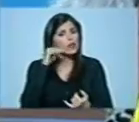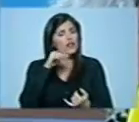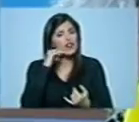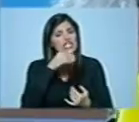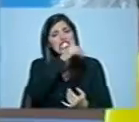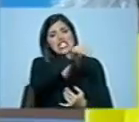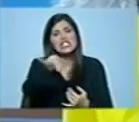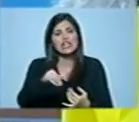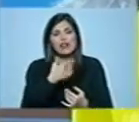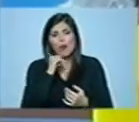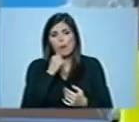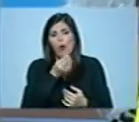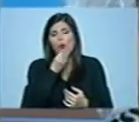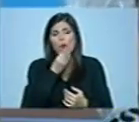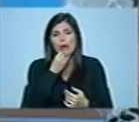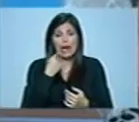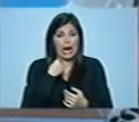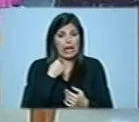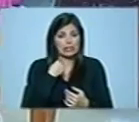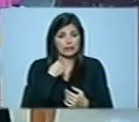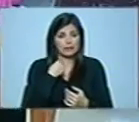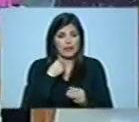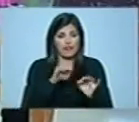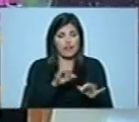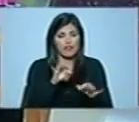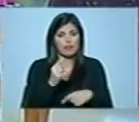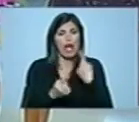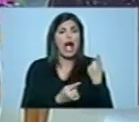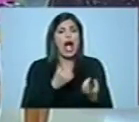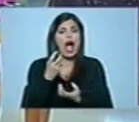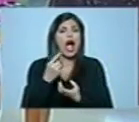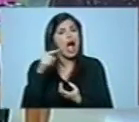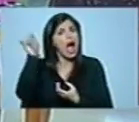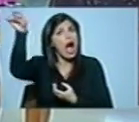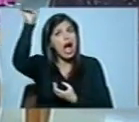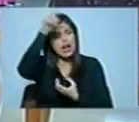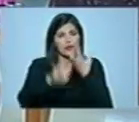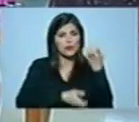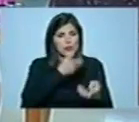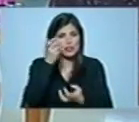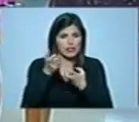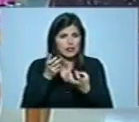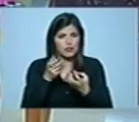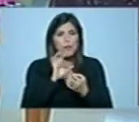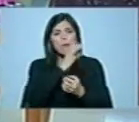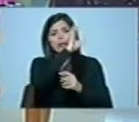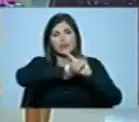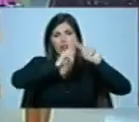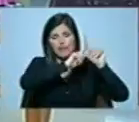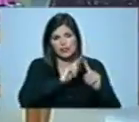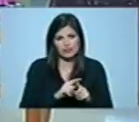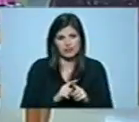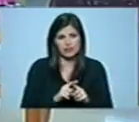cinzas e não se pode comer carne. Porque há cozidos. Acabou. Há cozidos noutros países. Ah, mas com outros nomes. A forquilha, se for sobre a história.